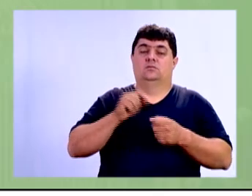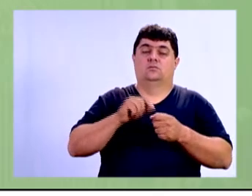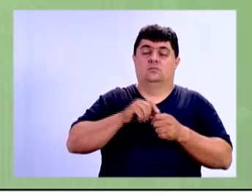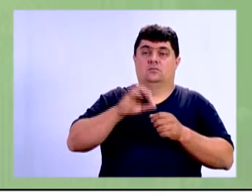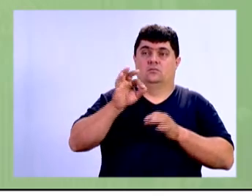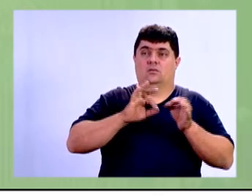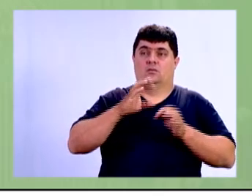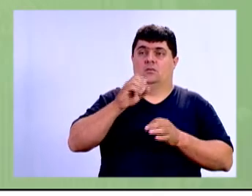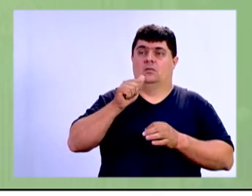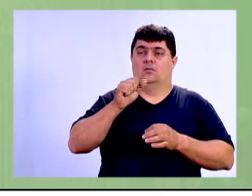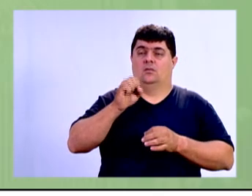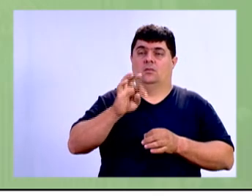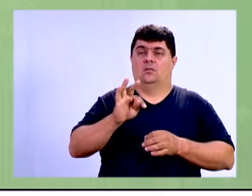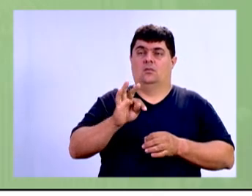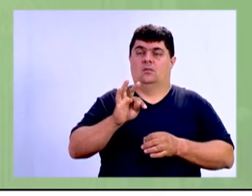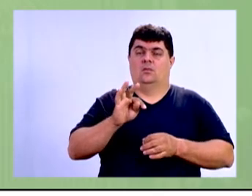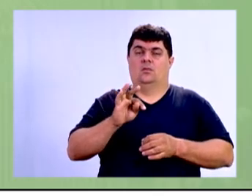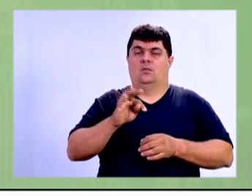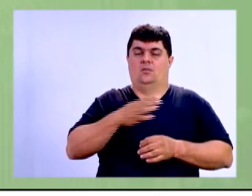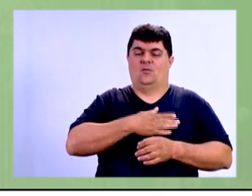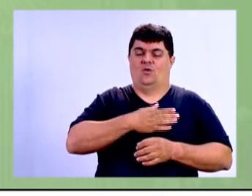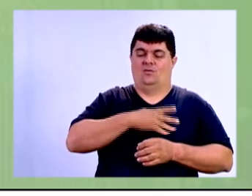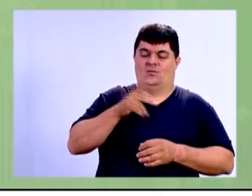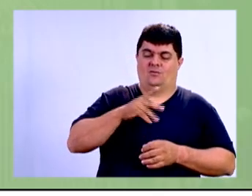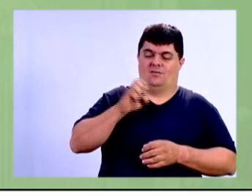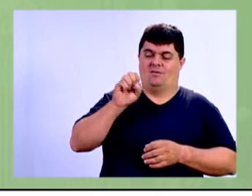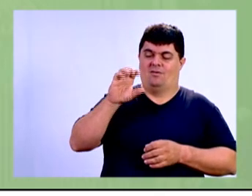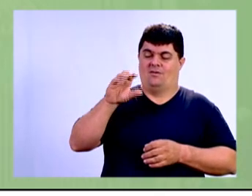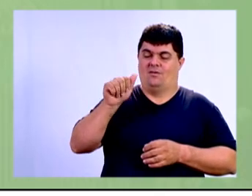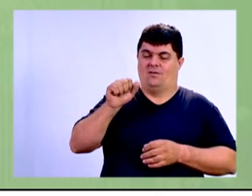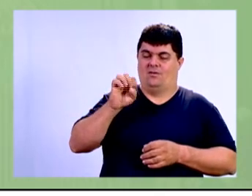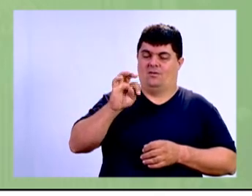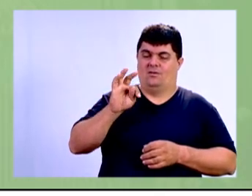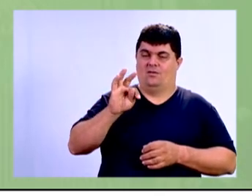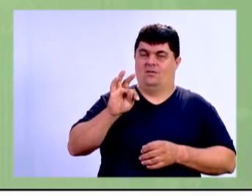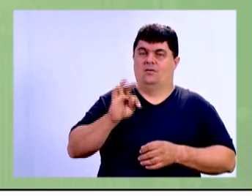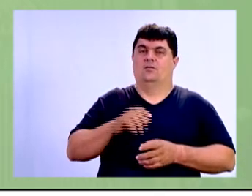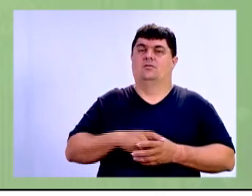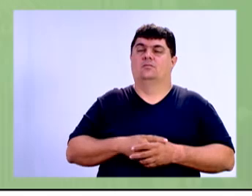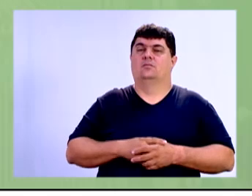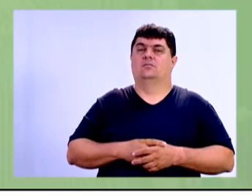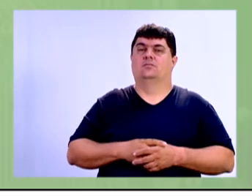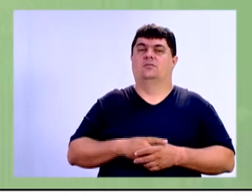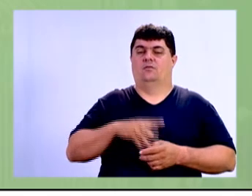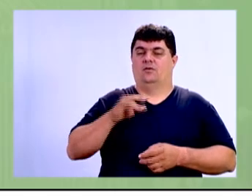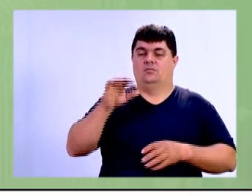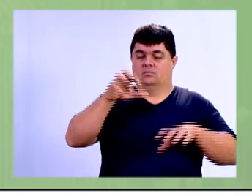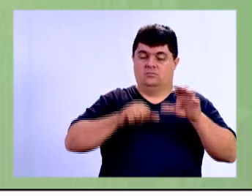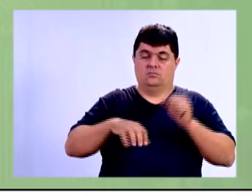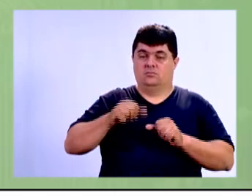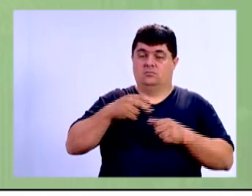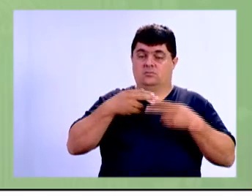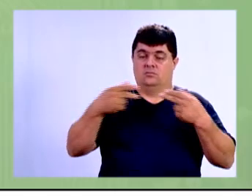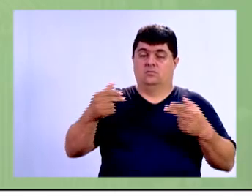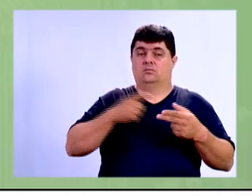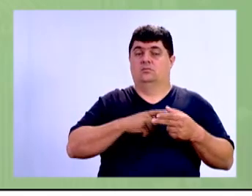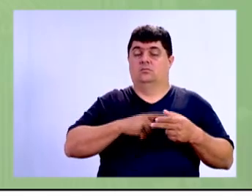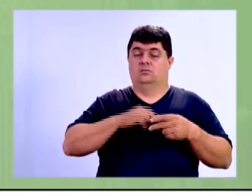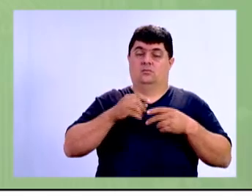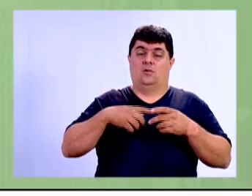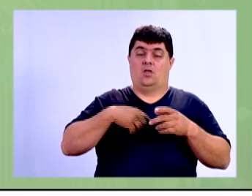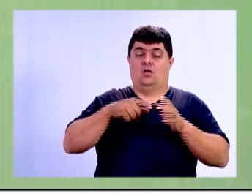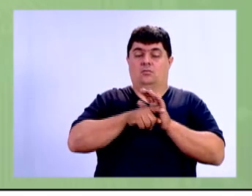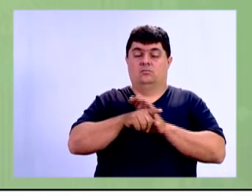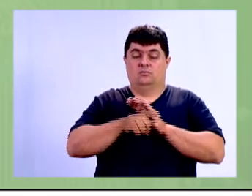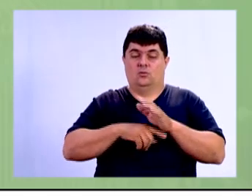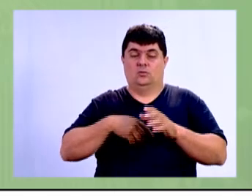cast. Gostou da palavra, professor? Cast. Esse cast ele vai pegar esse objeto genérico e falar, ó, esse objeto que eu estou pesquisando não